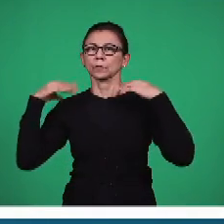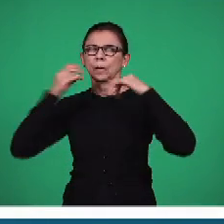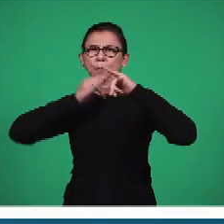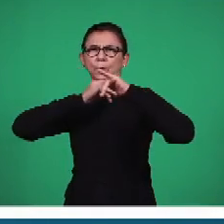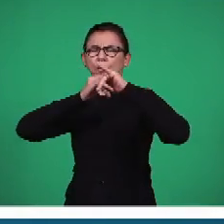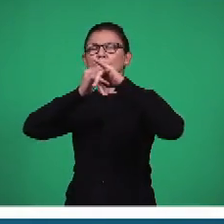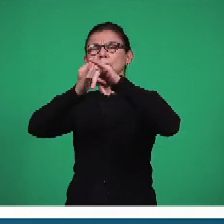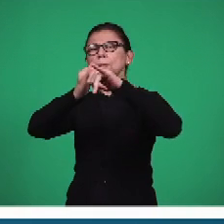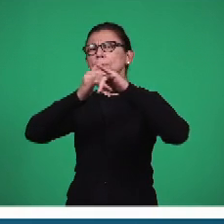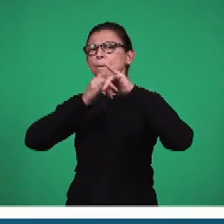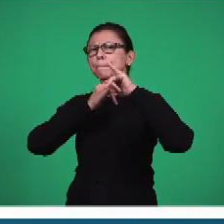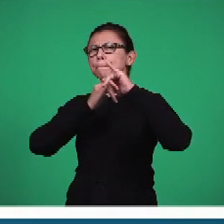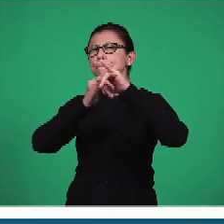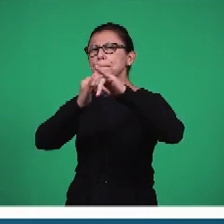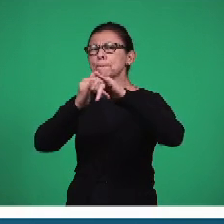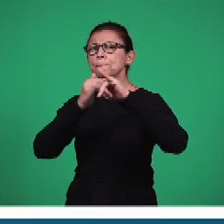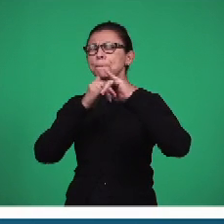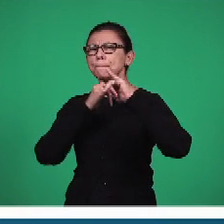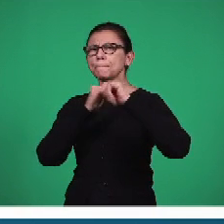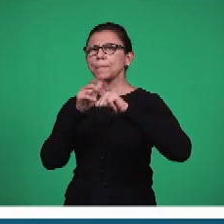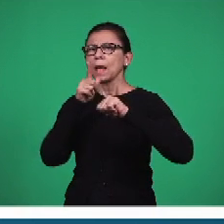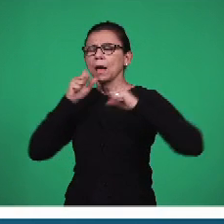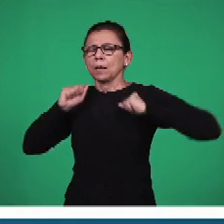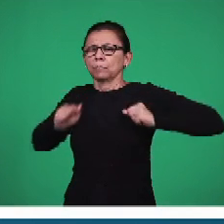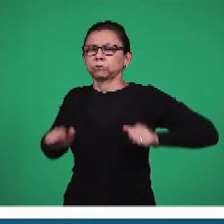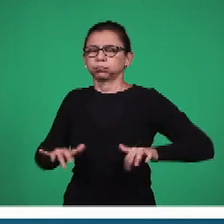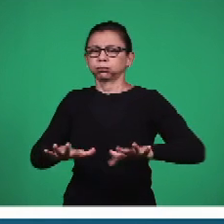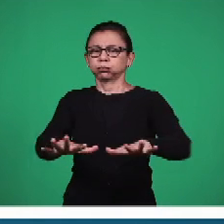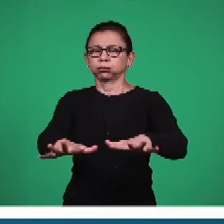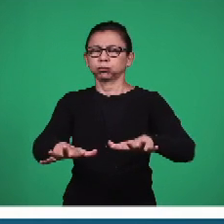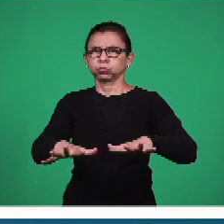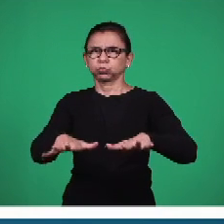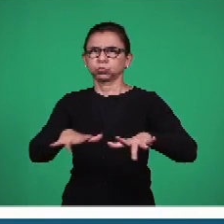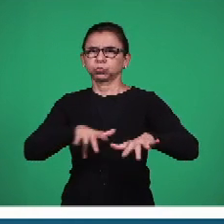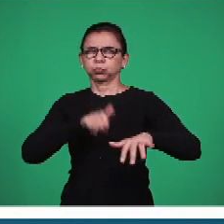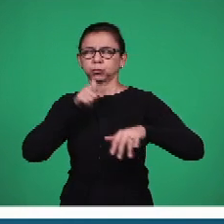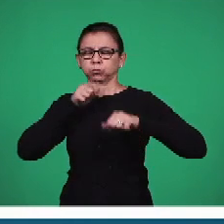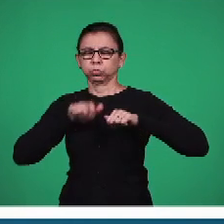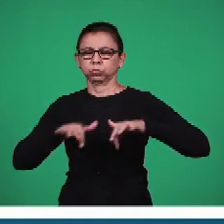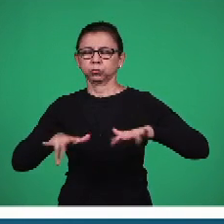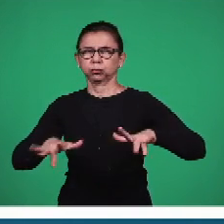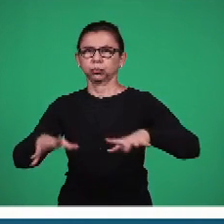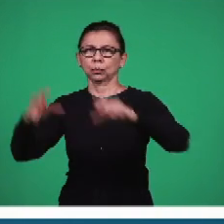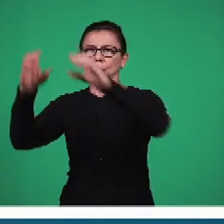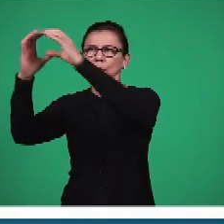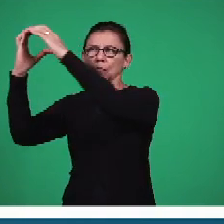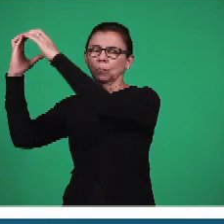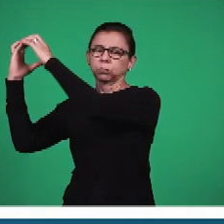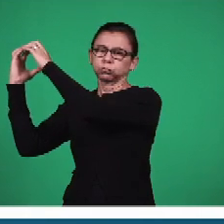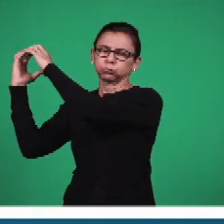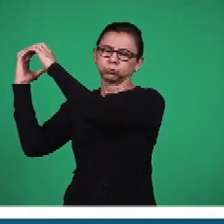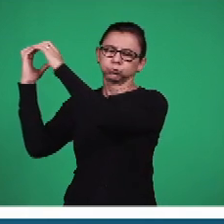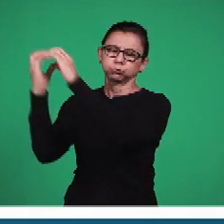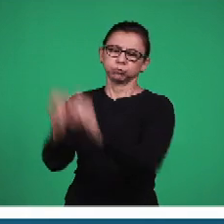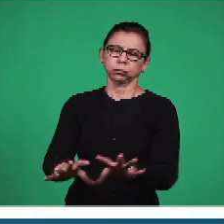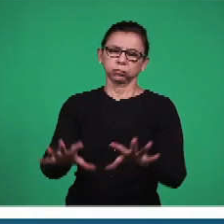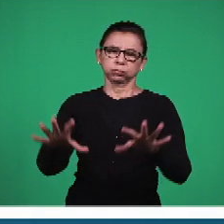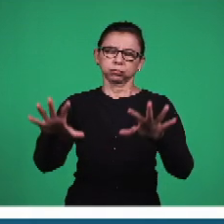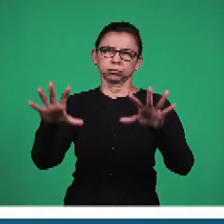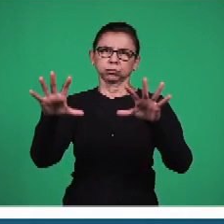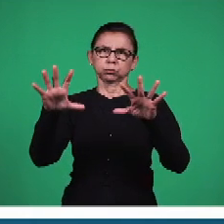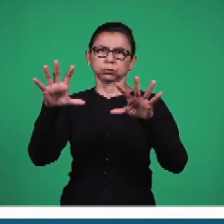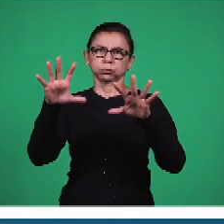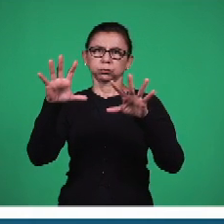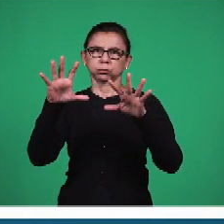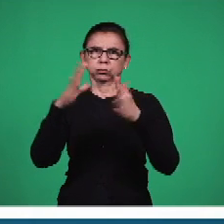no mar uma coisa como um grande monte ardendo em fogo. E tornou-se em sangue a terça parte do mar. E morreu a